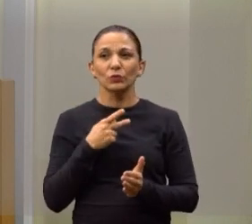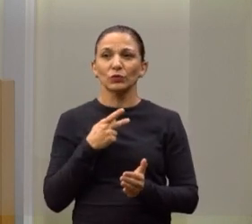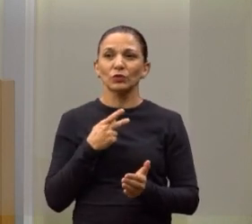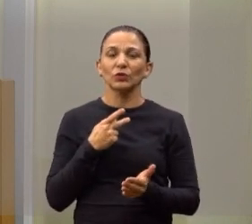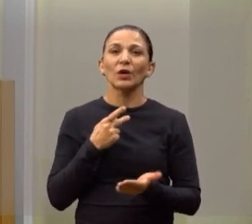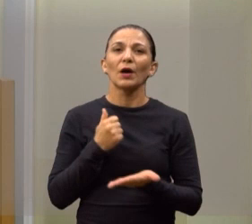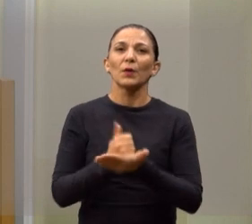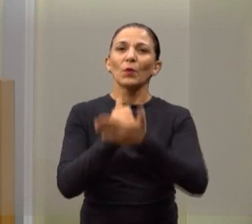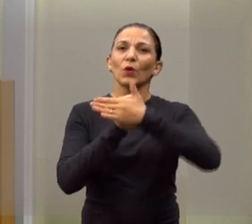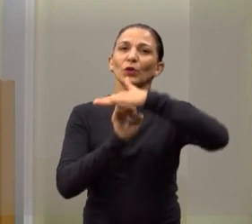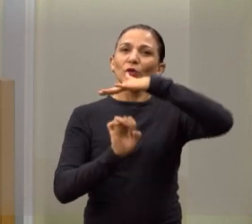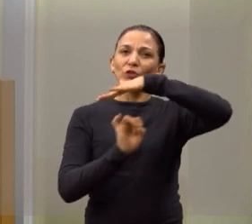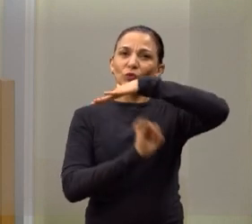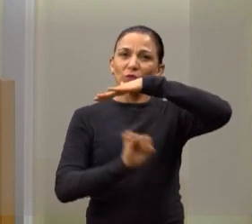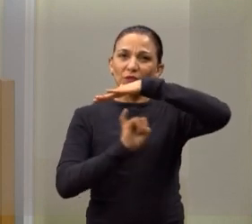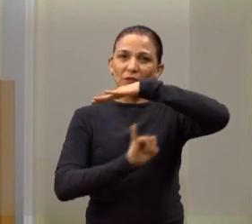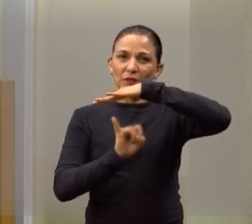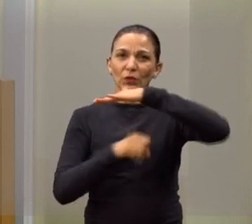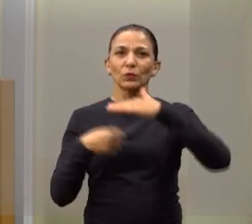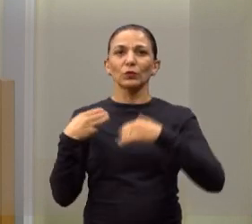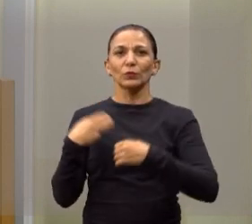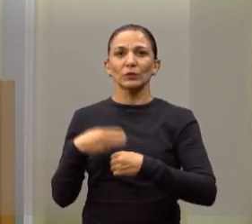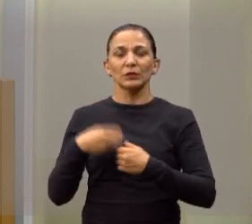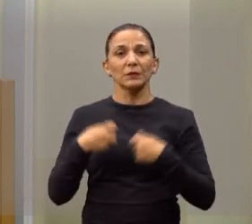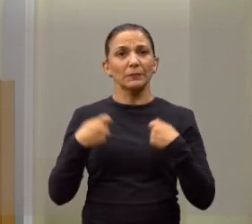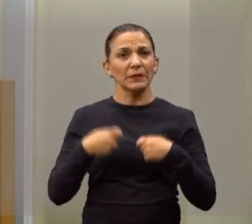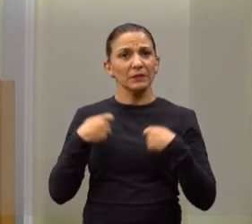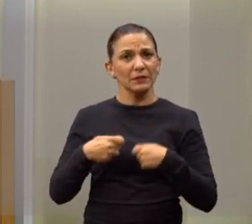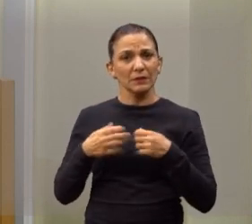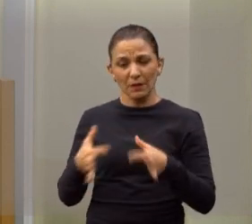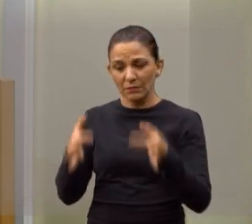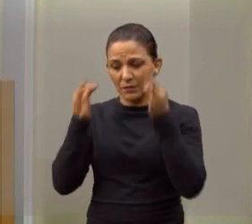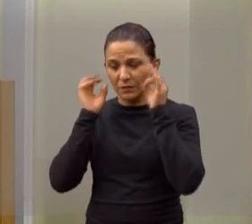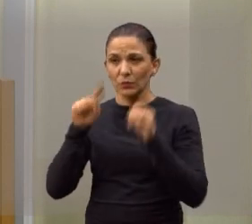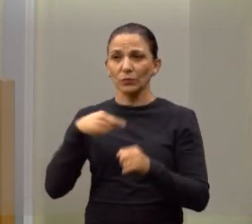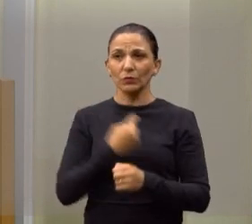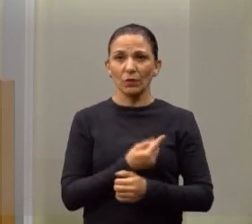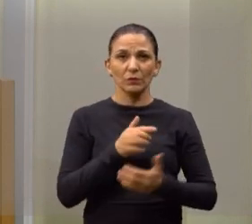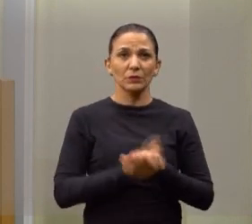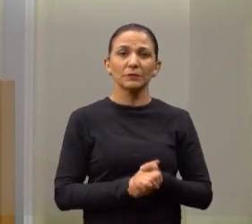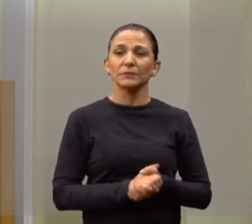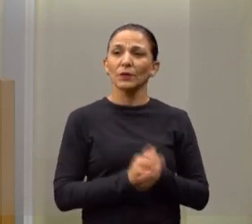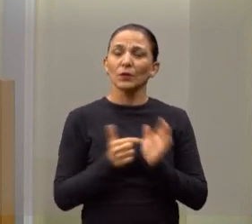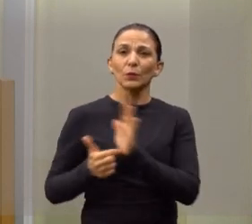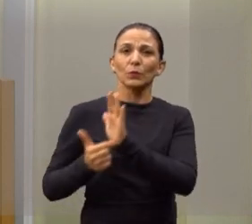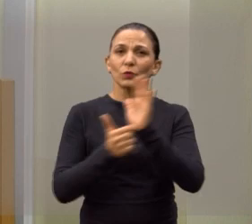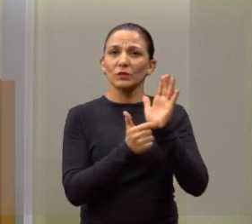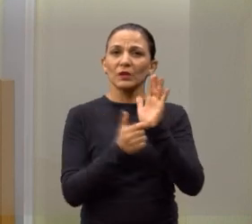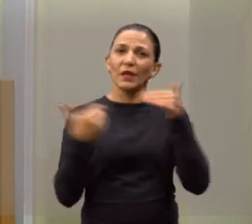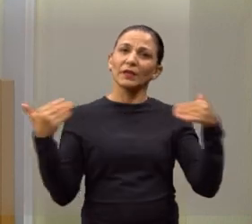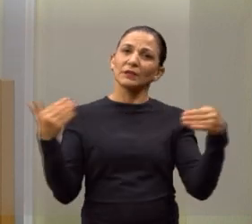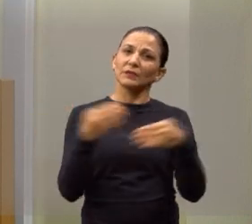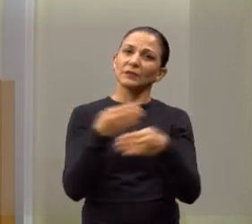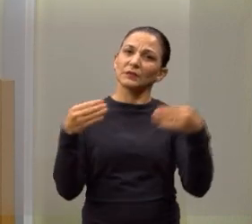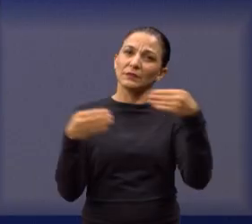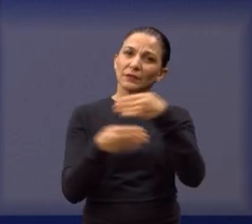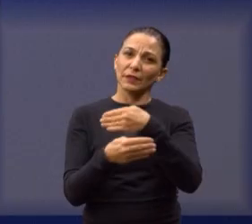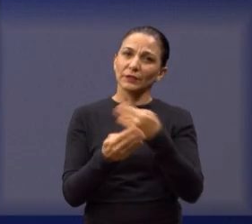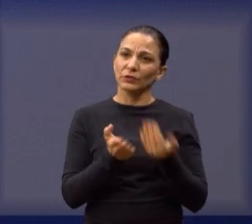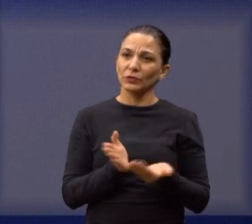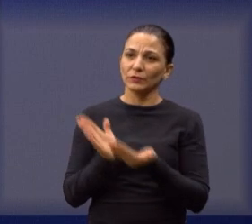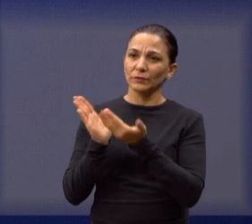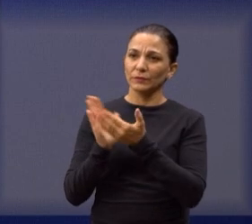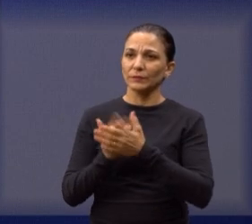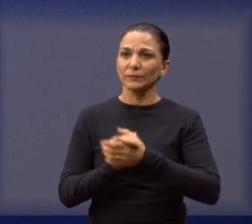as entidades do município que necessita de nossa atenção por favor pode iniciar apresentação de slide